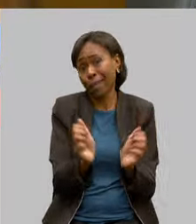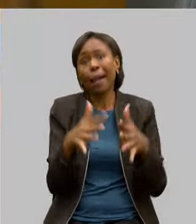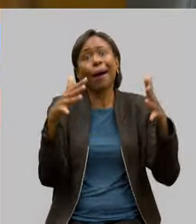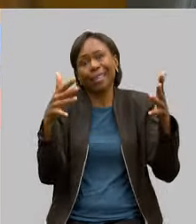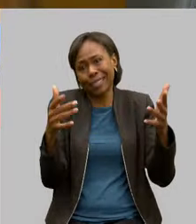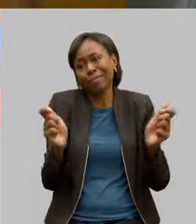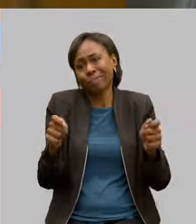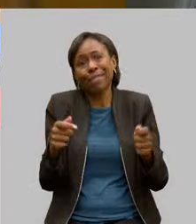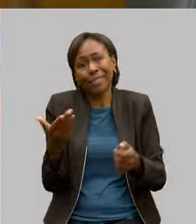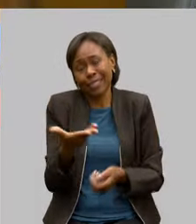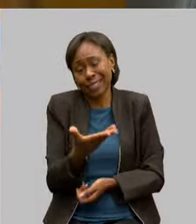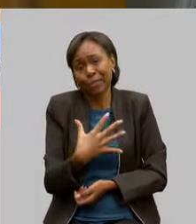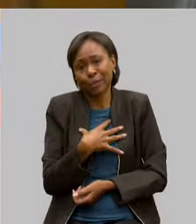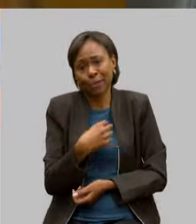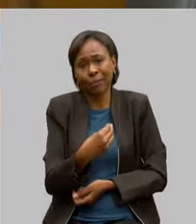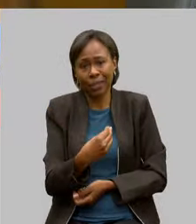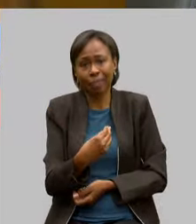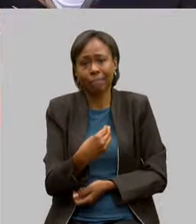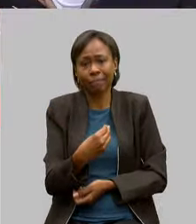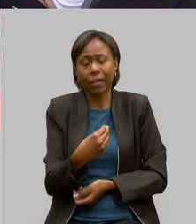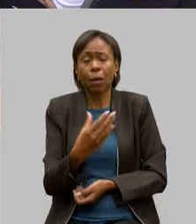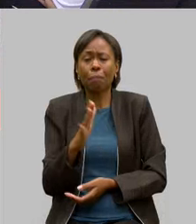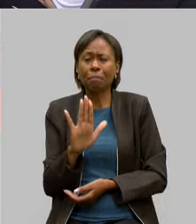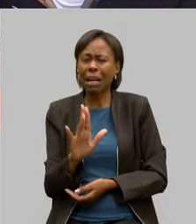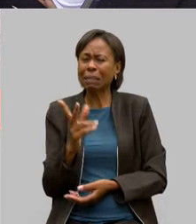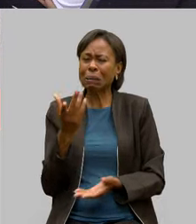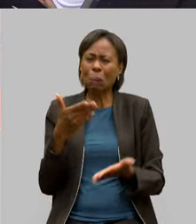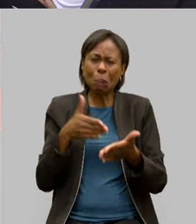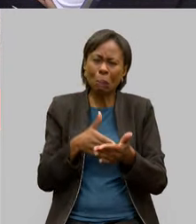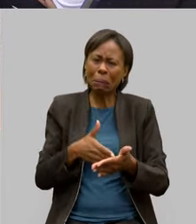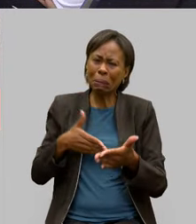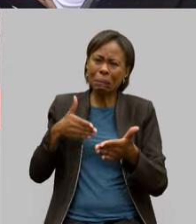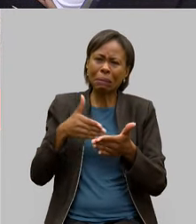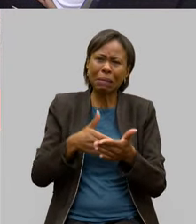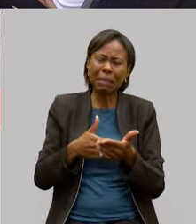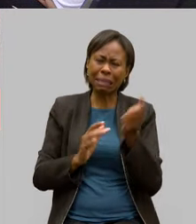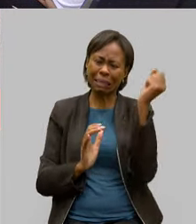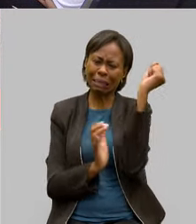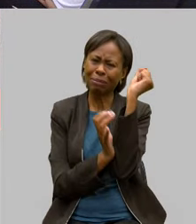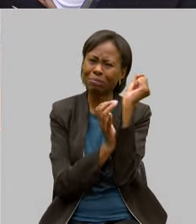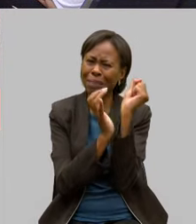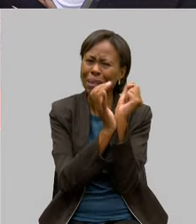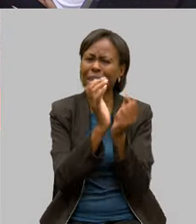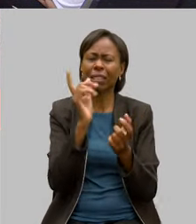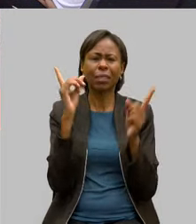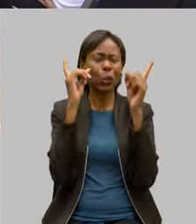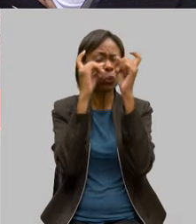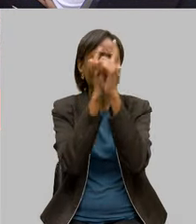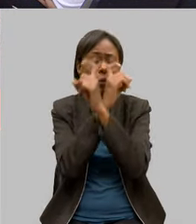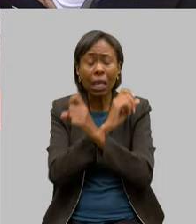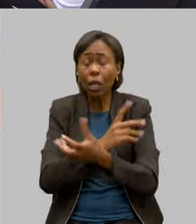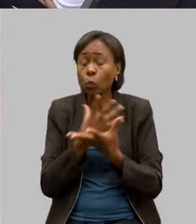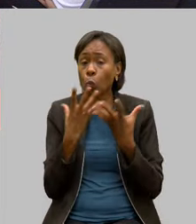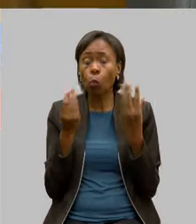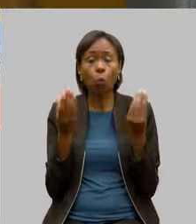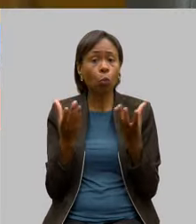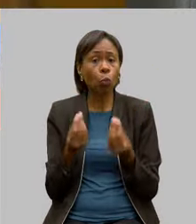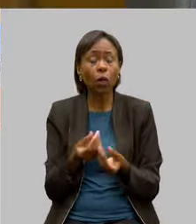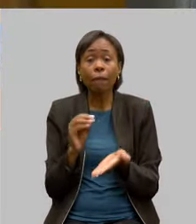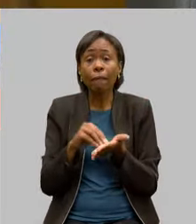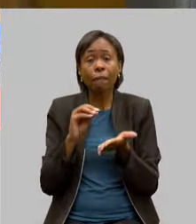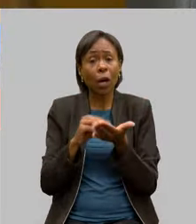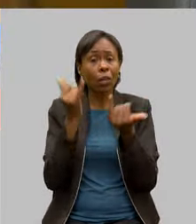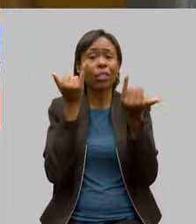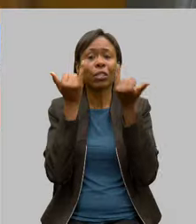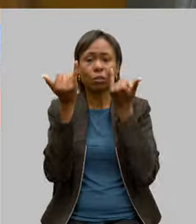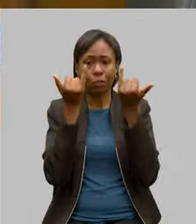filhos e tem tanto entrave tanta burocracia tanta dificuldade e tanta falta de